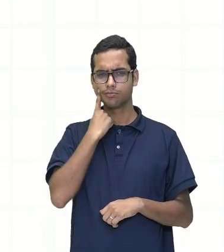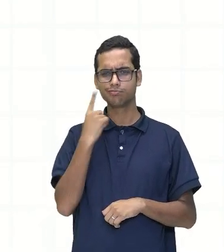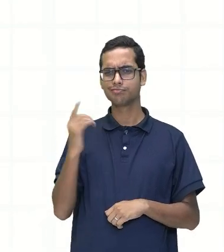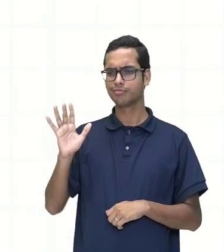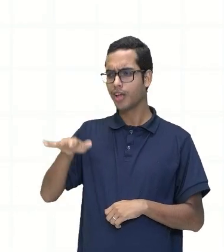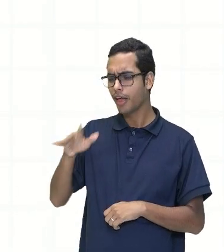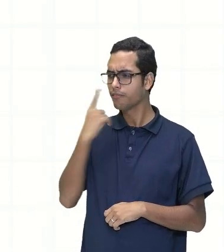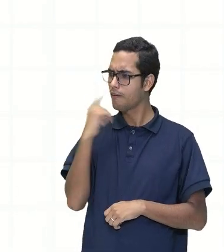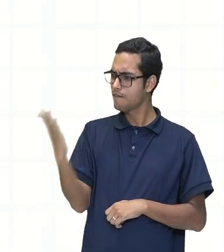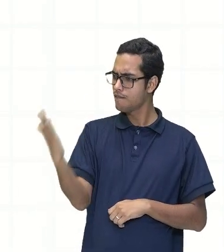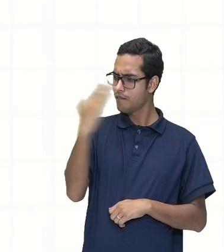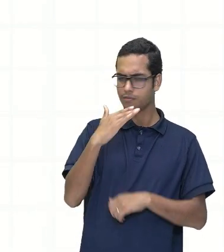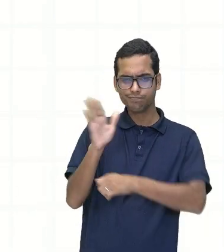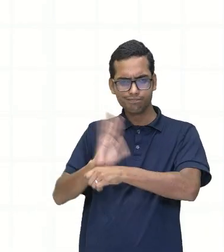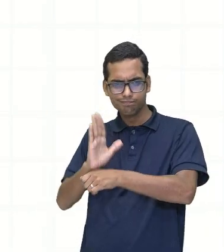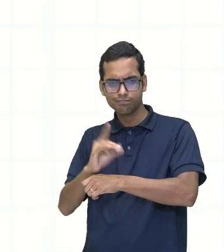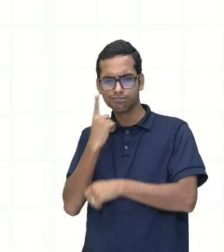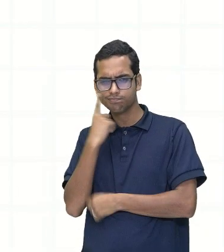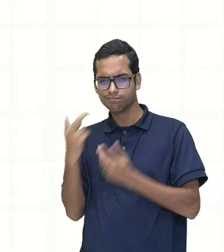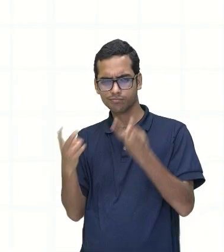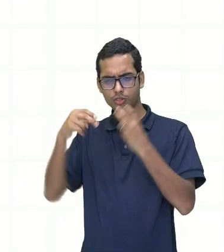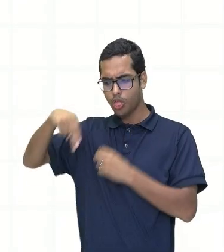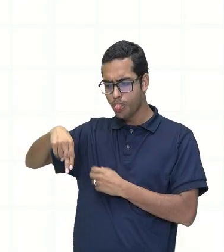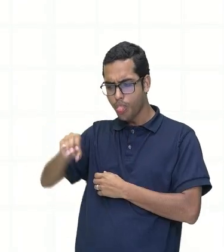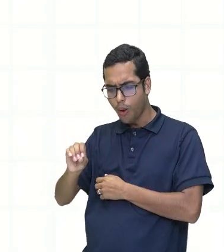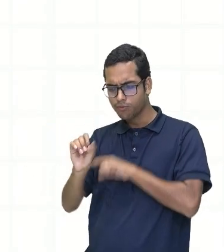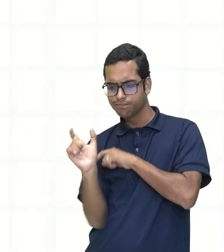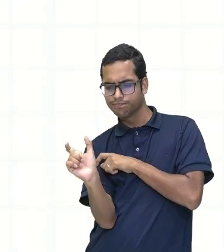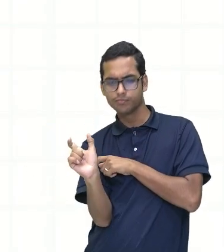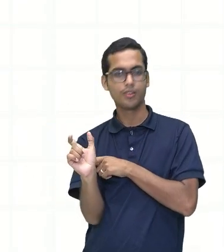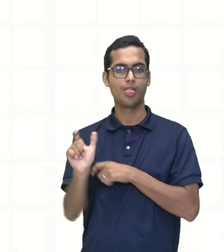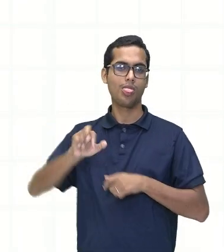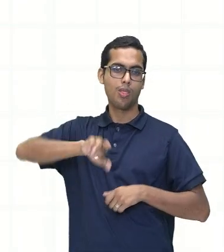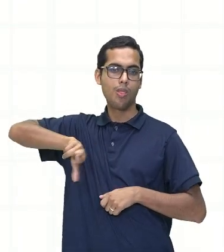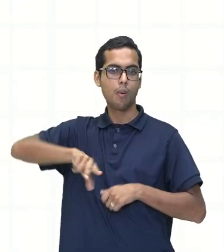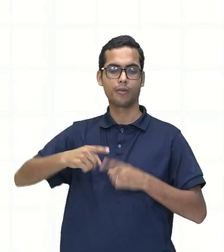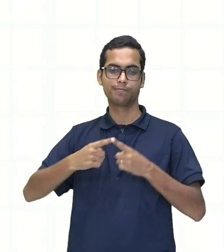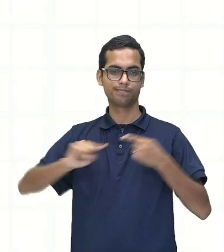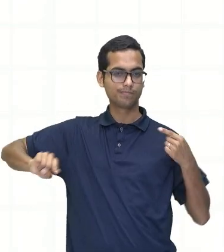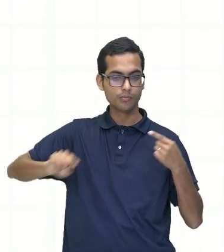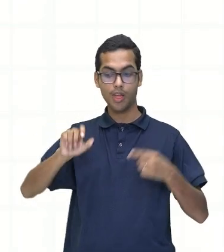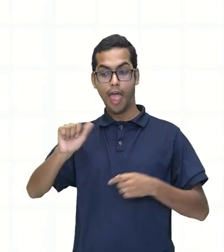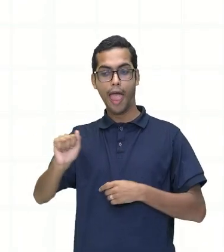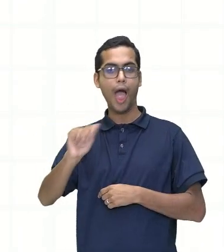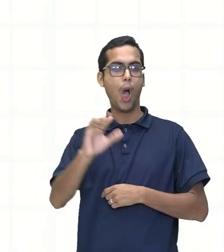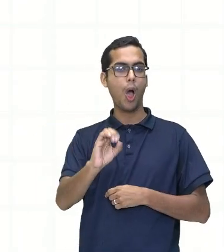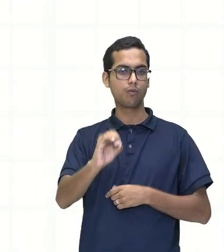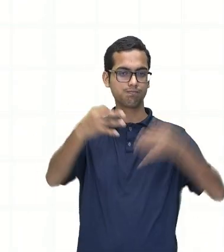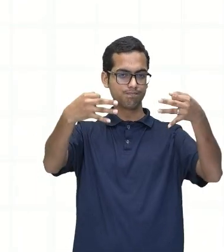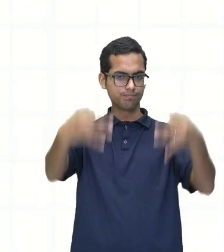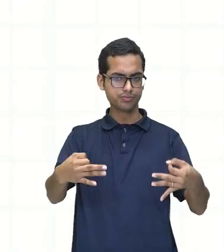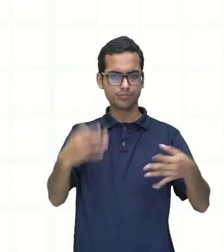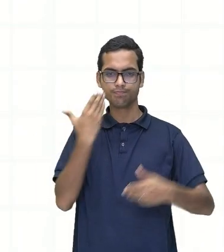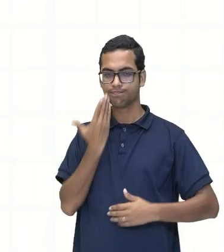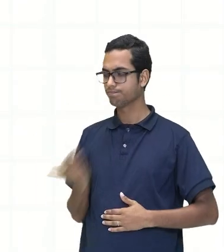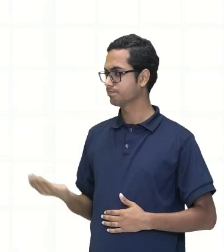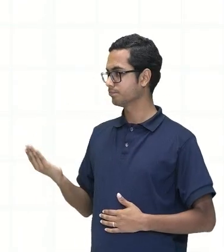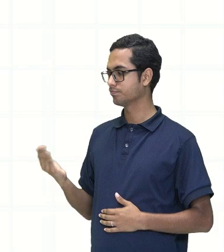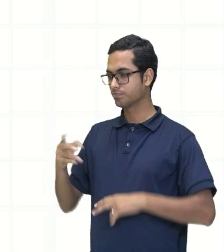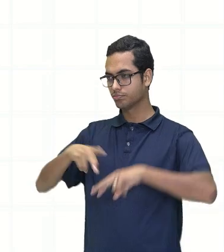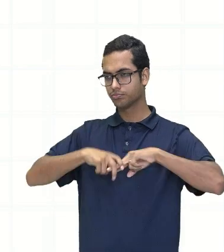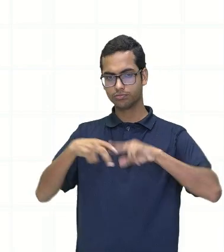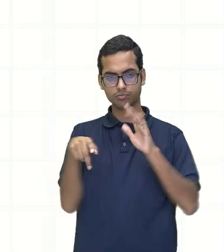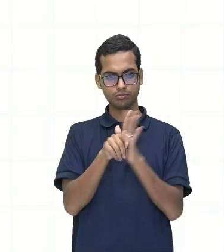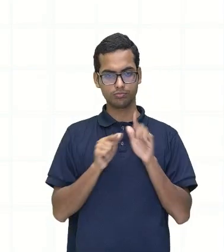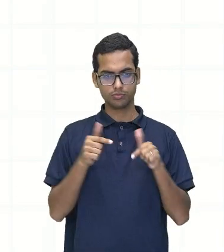vai a algum lugar. Então, percebam que tem que ser ao, porque é a ideia de movimento e não um estado em si, um local